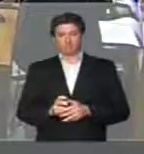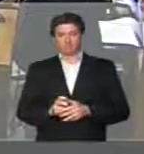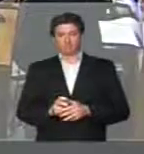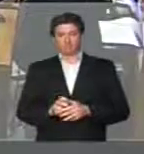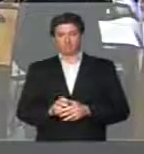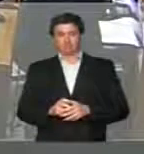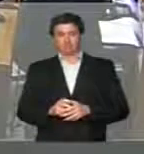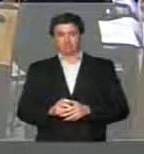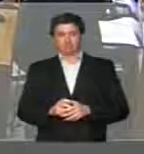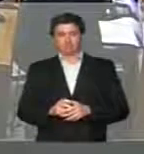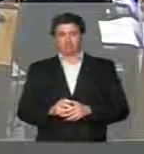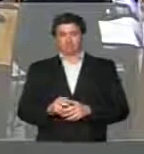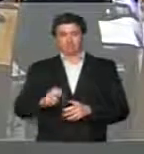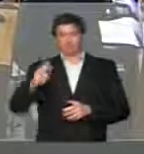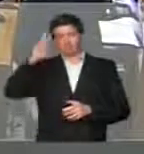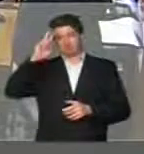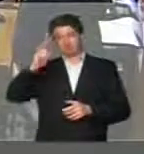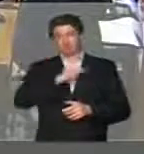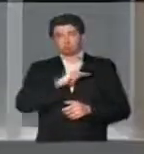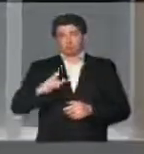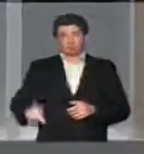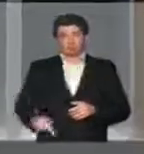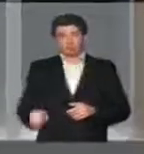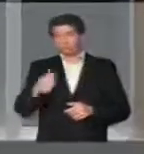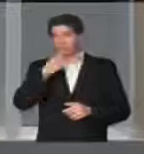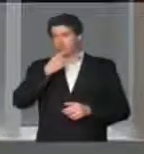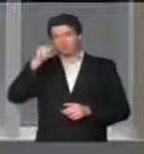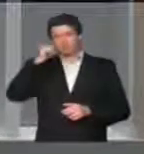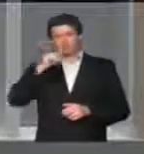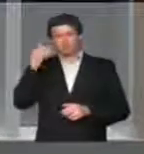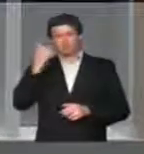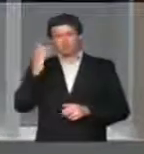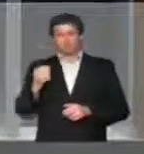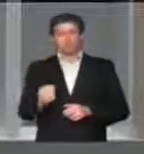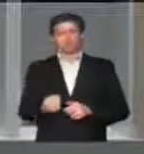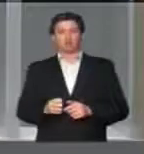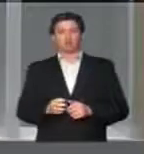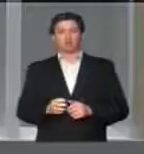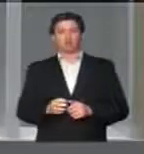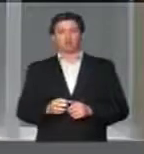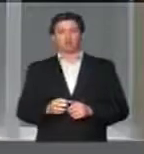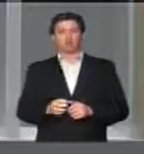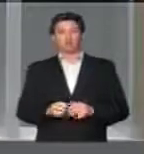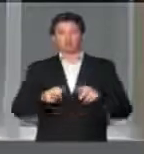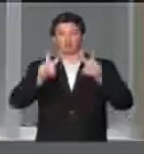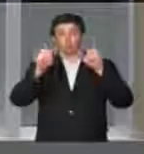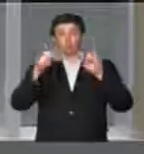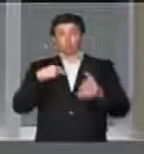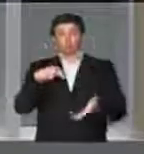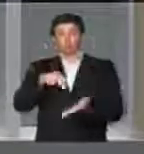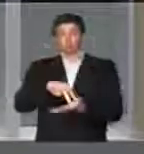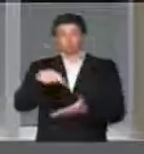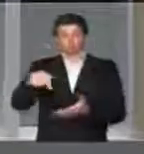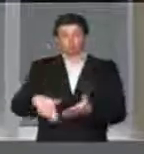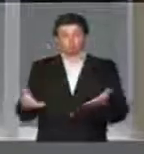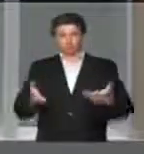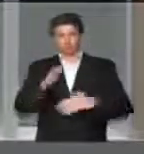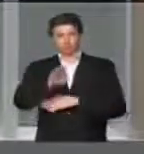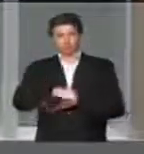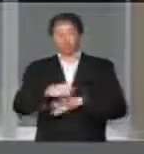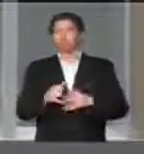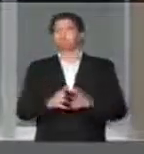Senhor presidente, senhoras e senhores deputados, o tema que nos traz à tribuna nessa